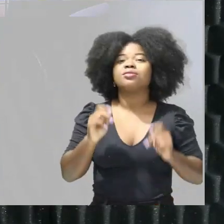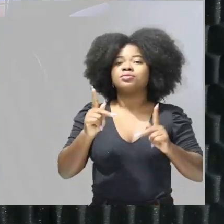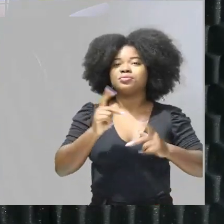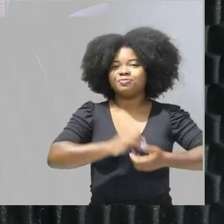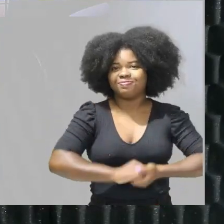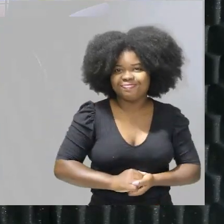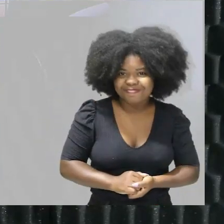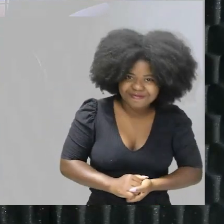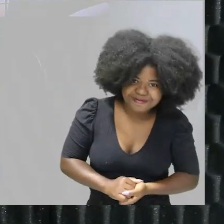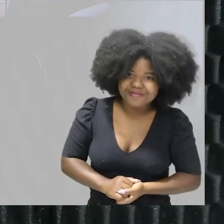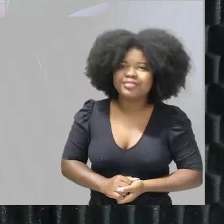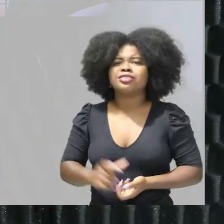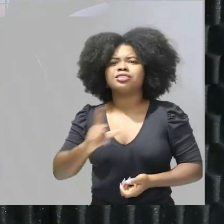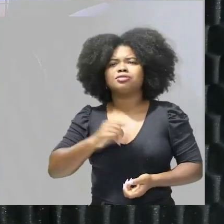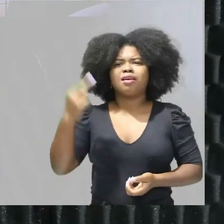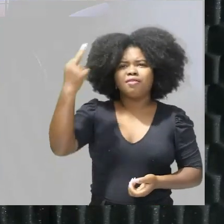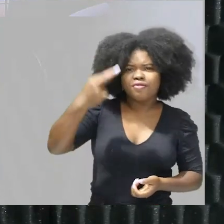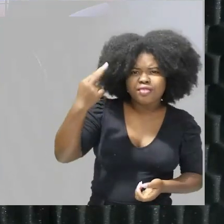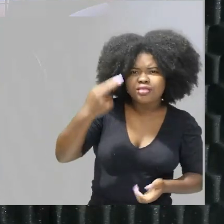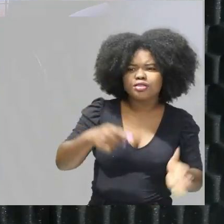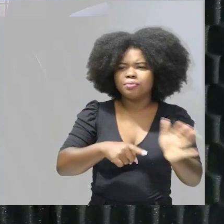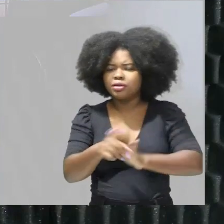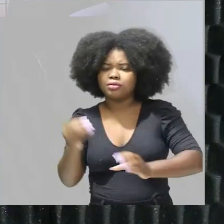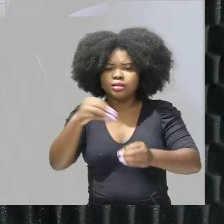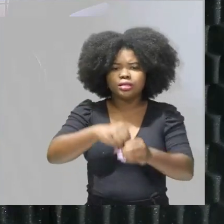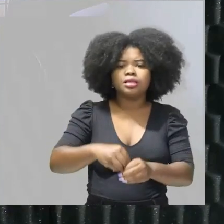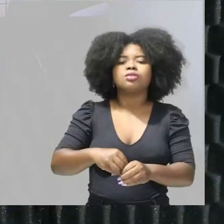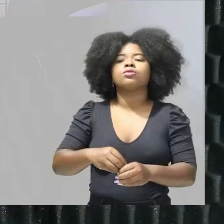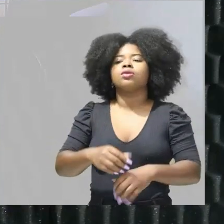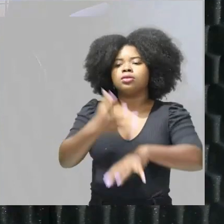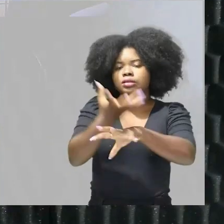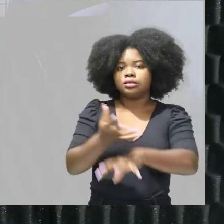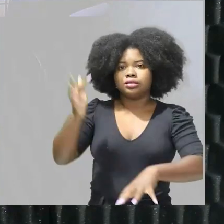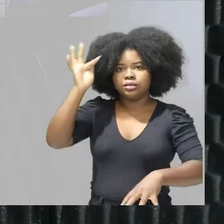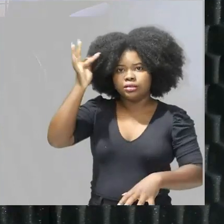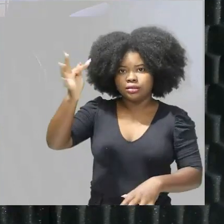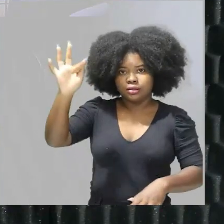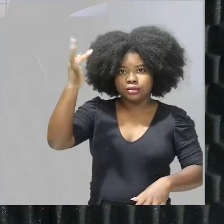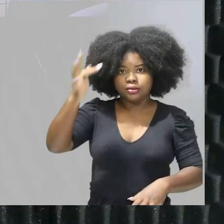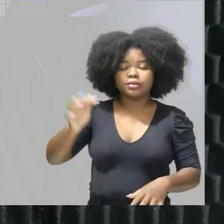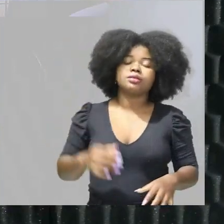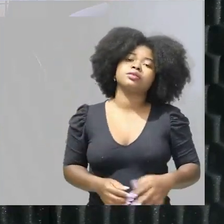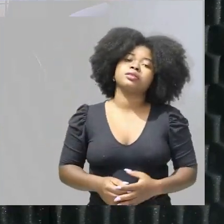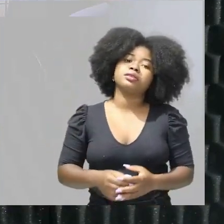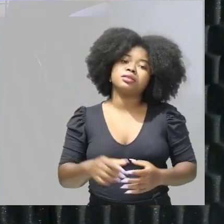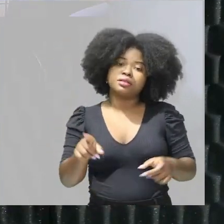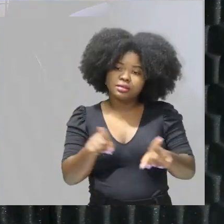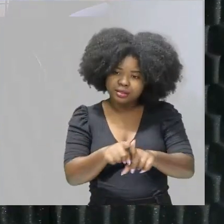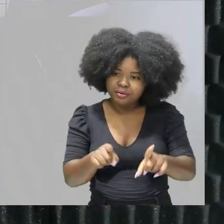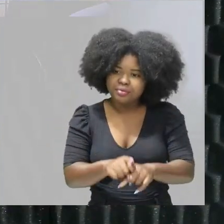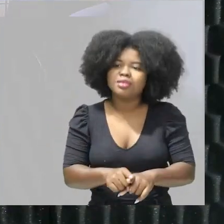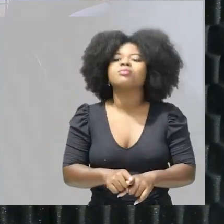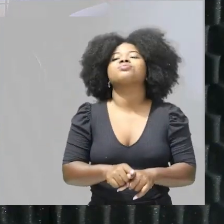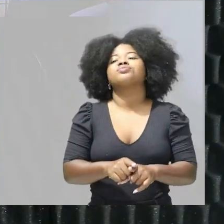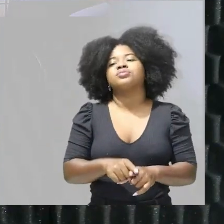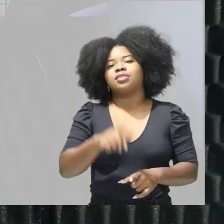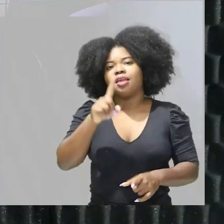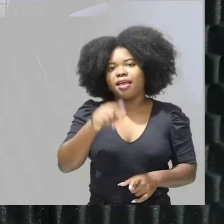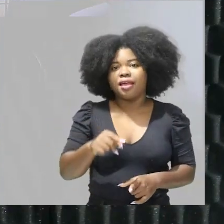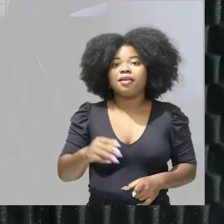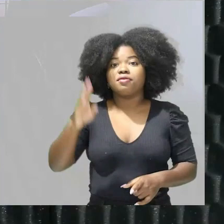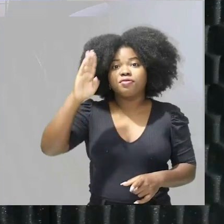vocês raciocínios reflexões dentro da filosofia que também servem Obviamente você sabe como um elemento